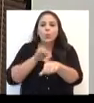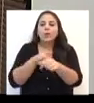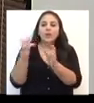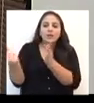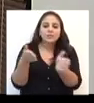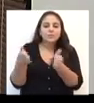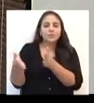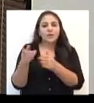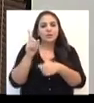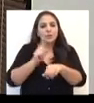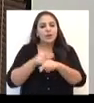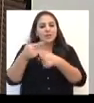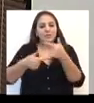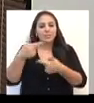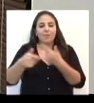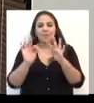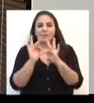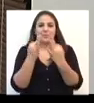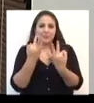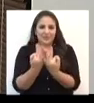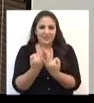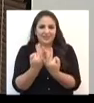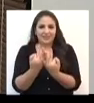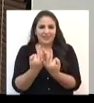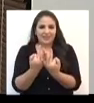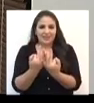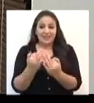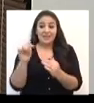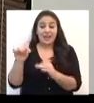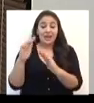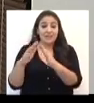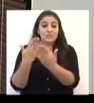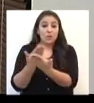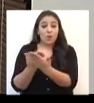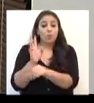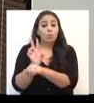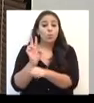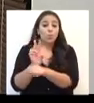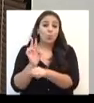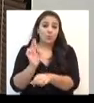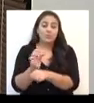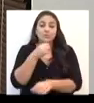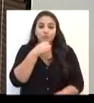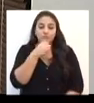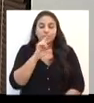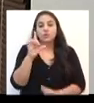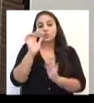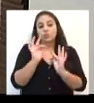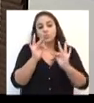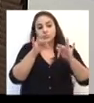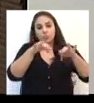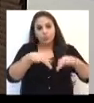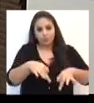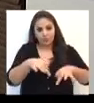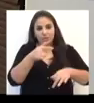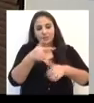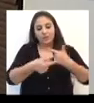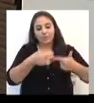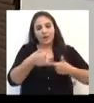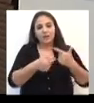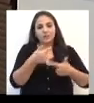de horário de trabalho do familiar, aos cuidados dessa casa, e no final do expediente do